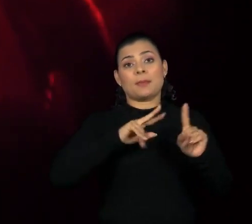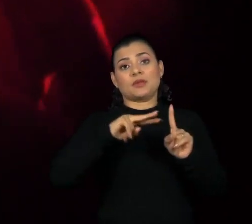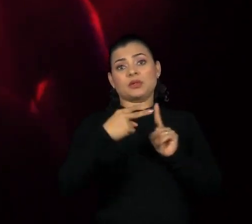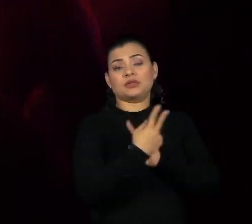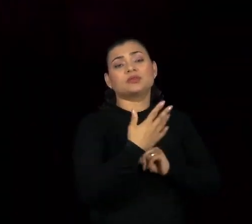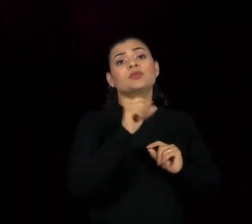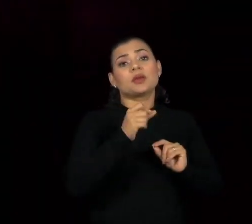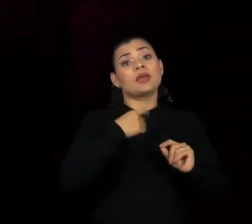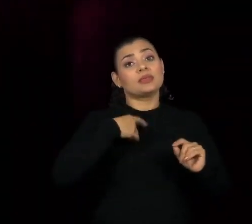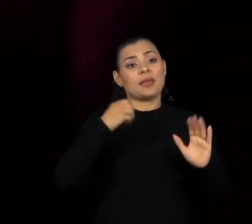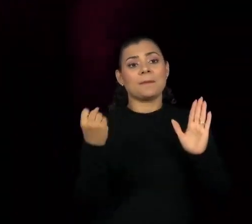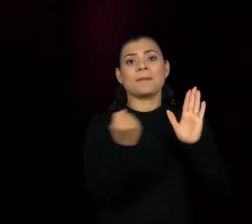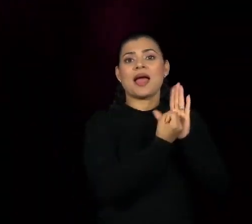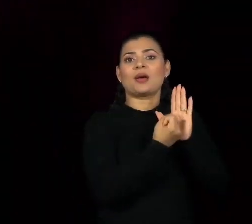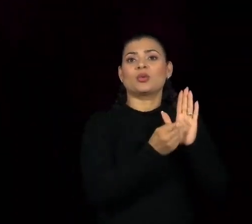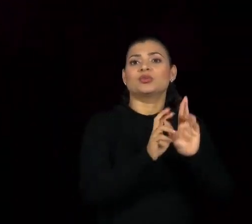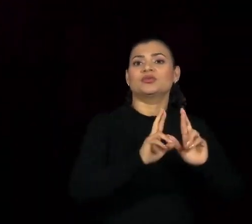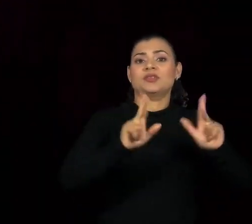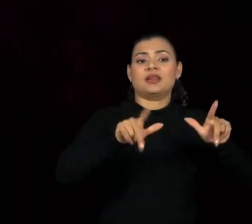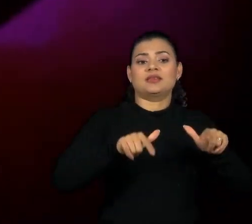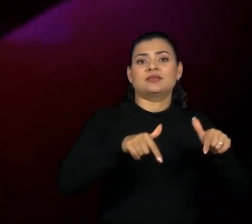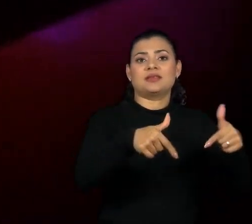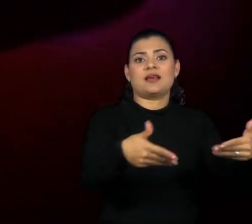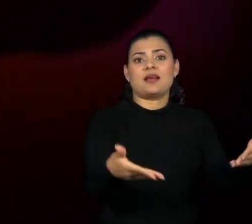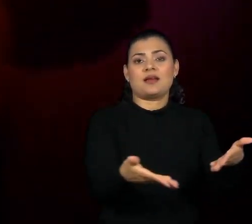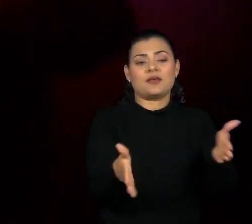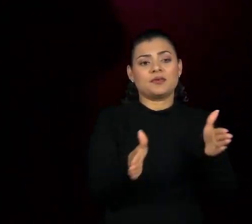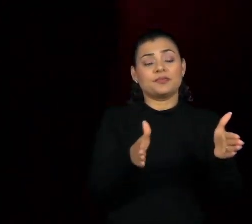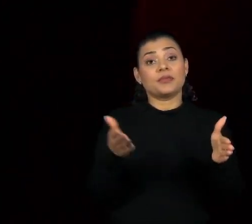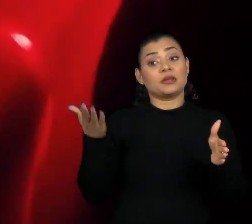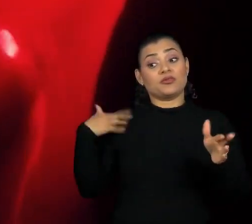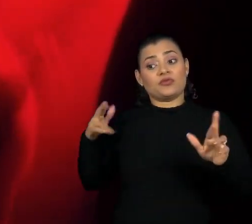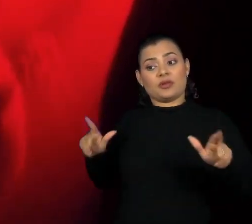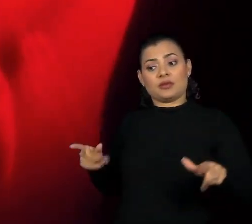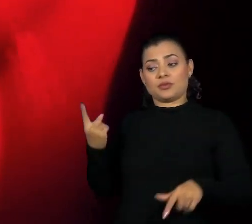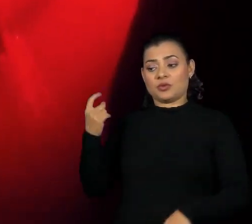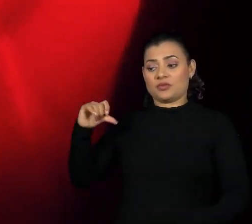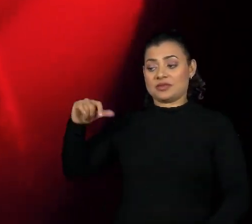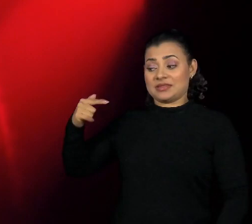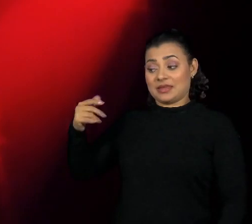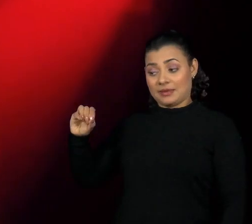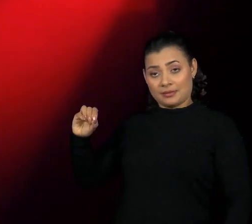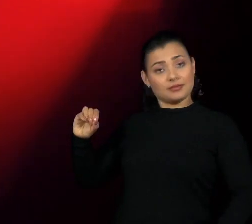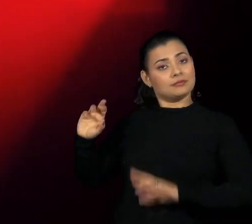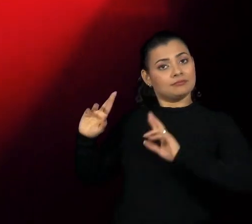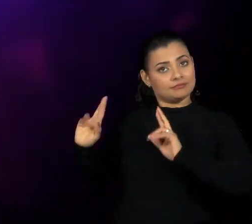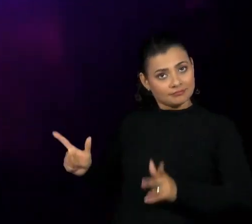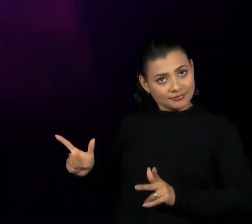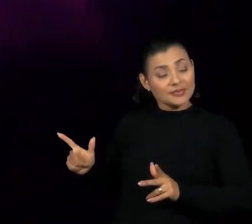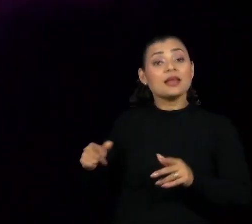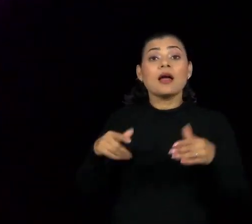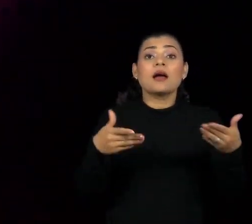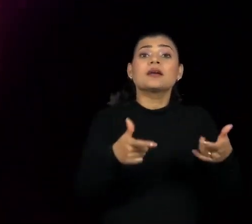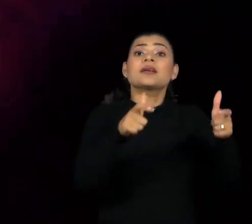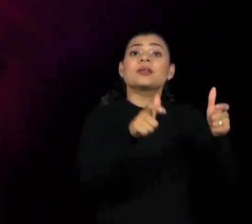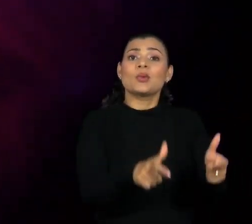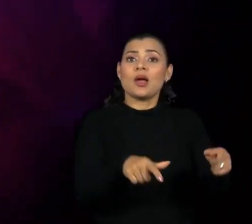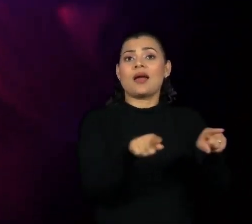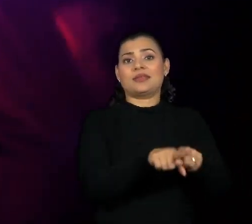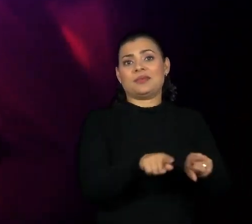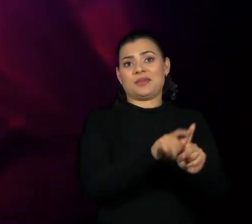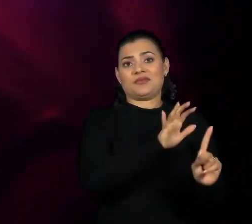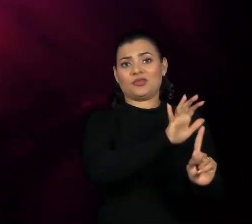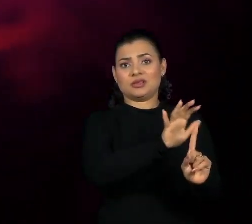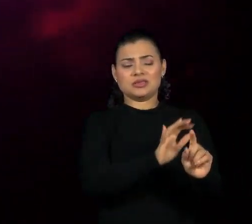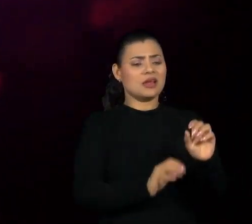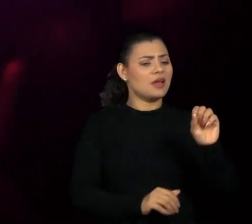uma diferença com essa musicalidade produzida nos anos 70 e também uma questão que é geográfica, né?